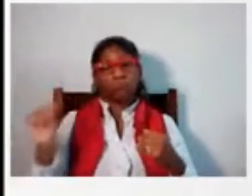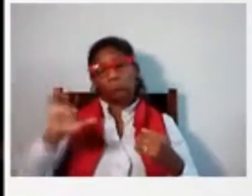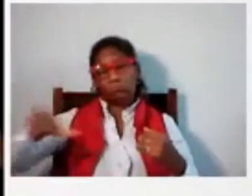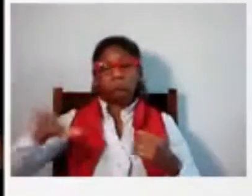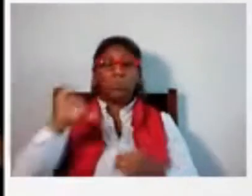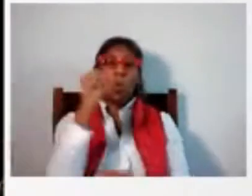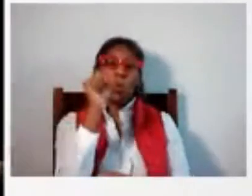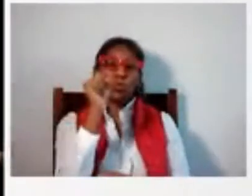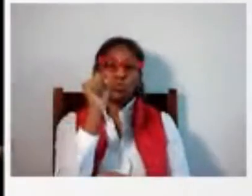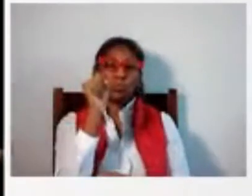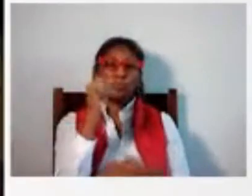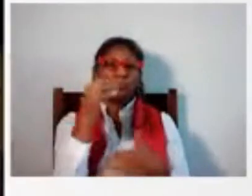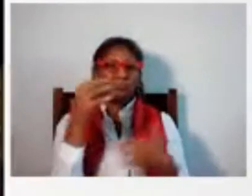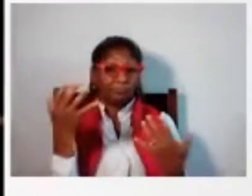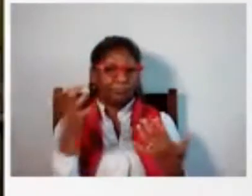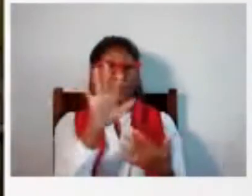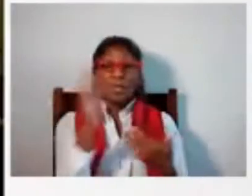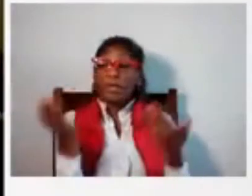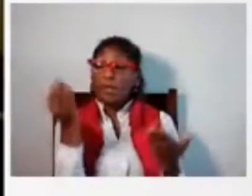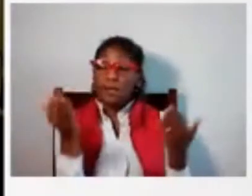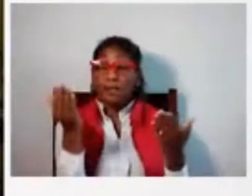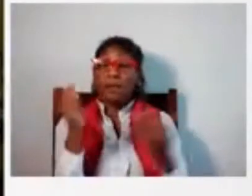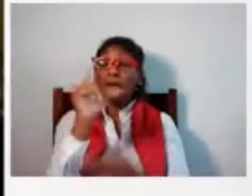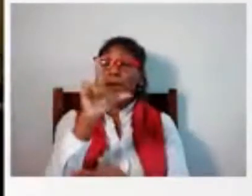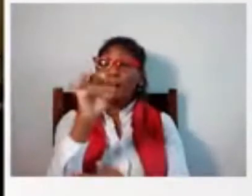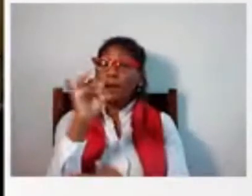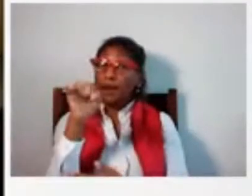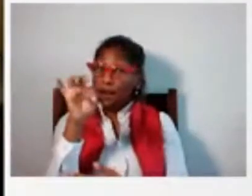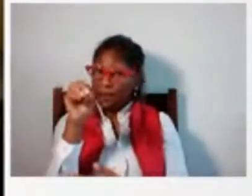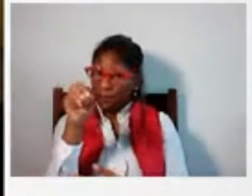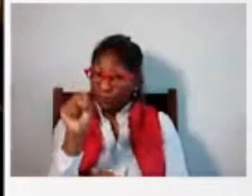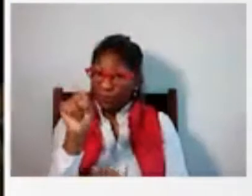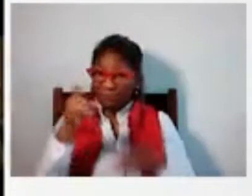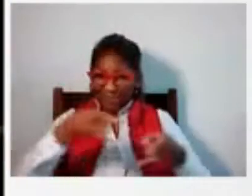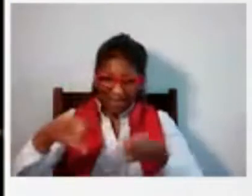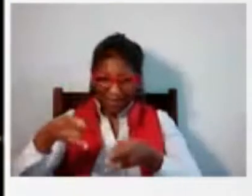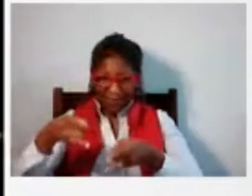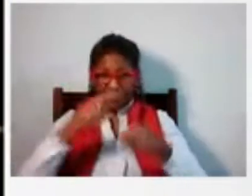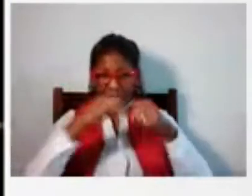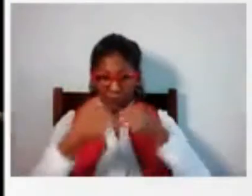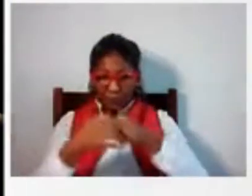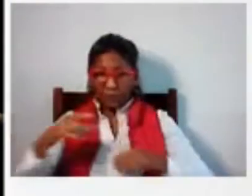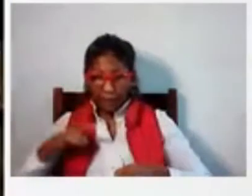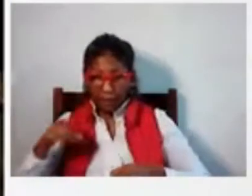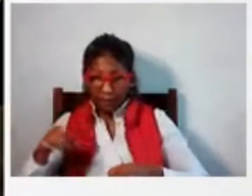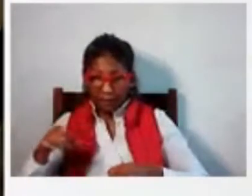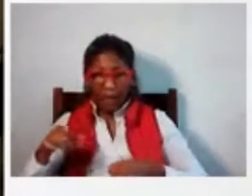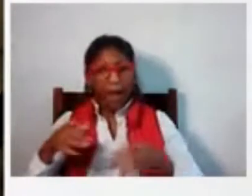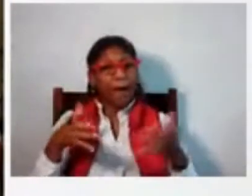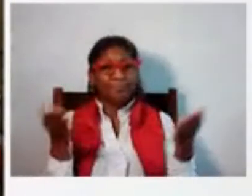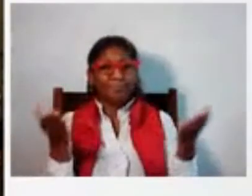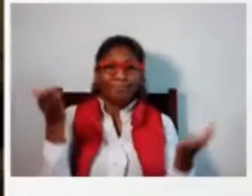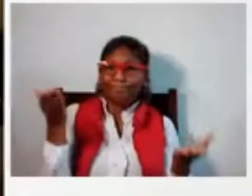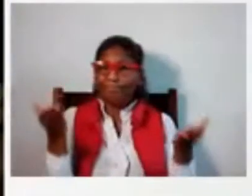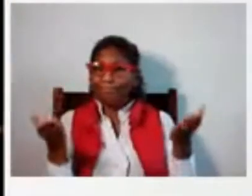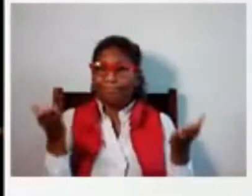em relação aos leitos ocupados de UTI Covid aponta também essa estabilização,